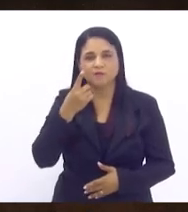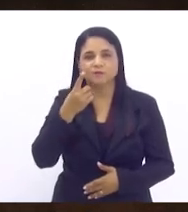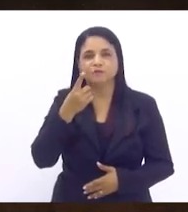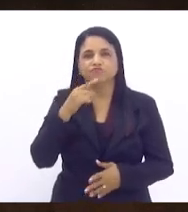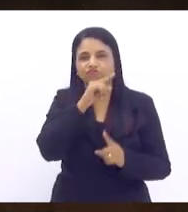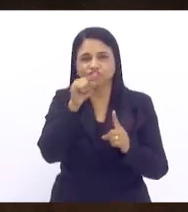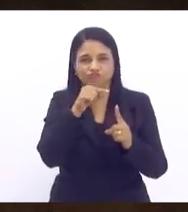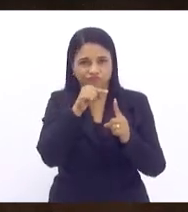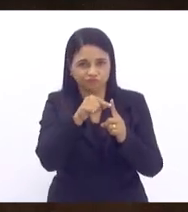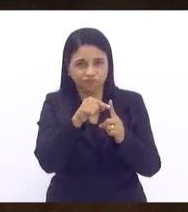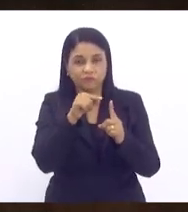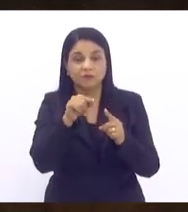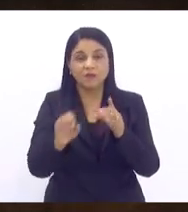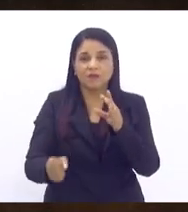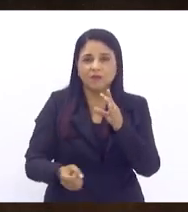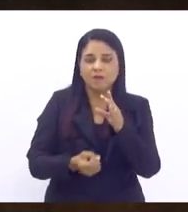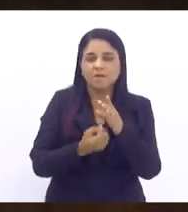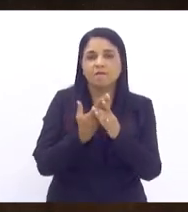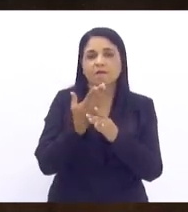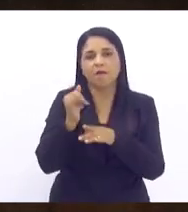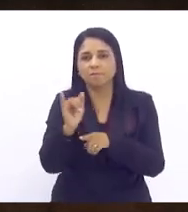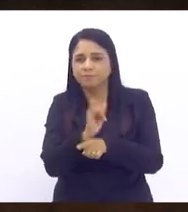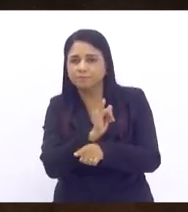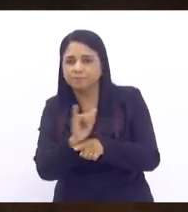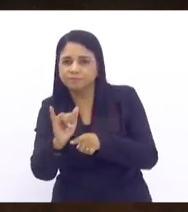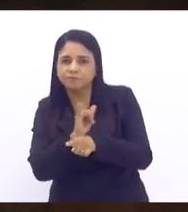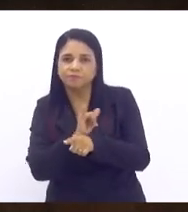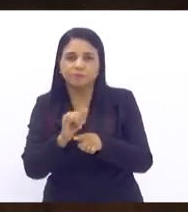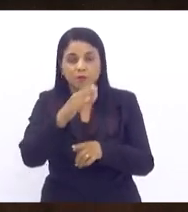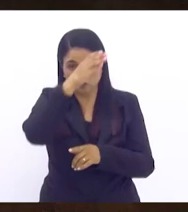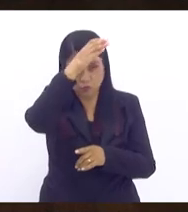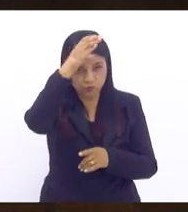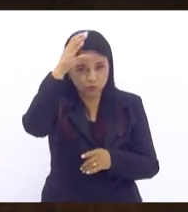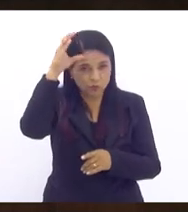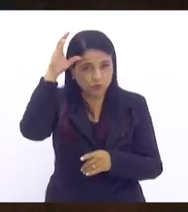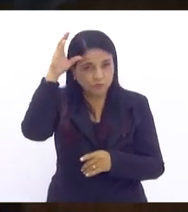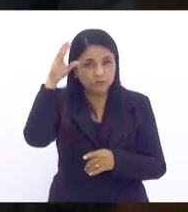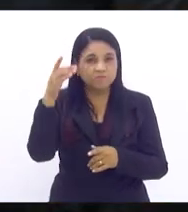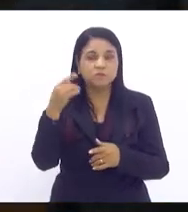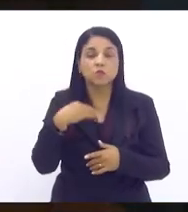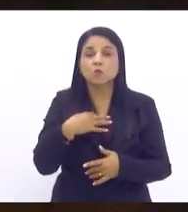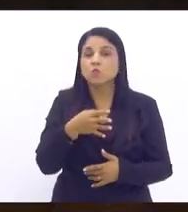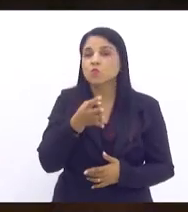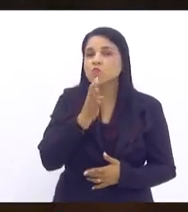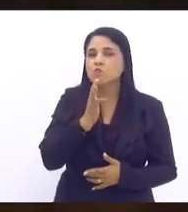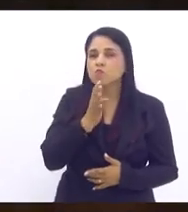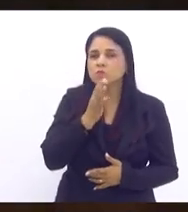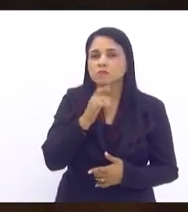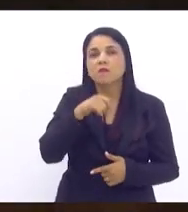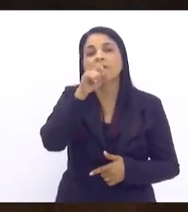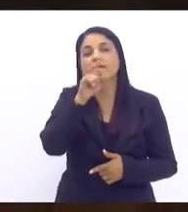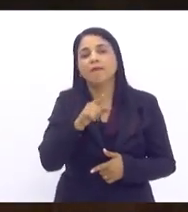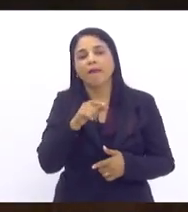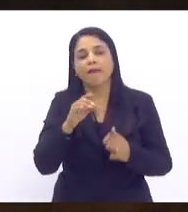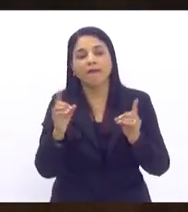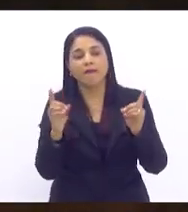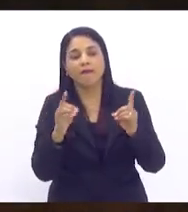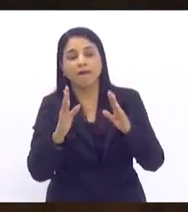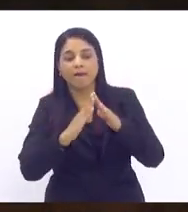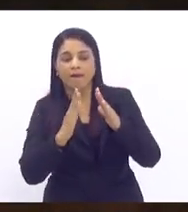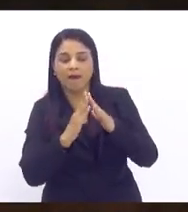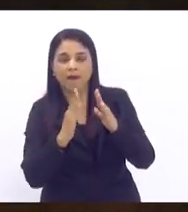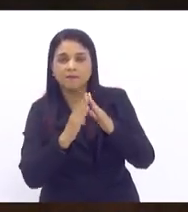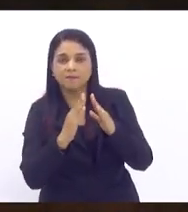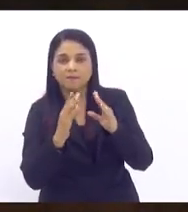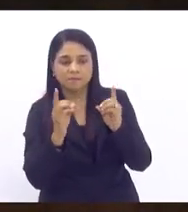de que nós pudéssemos criar um mecanismo para que os consumidores possam ter conhecimento de quem é que vai na sua casa prestar um